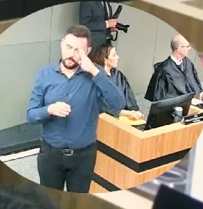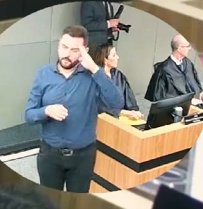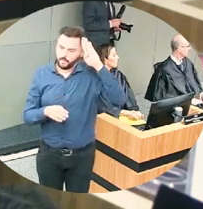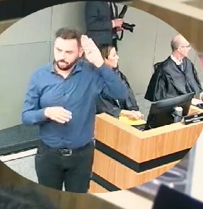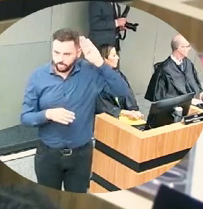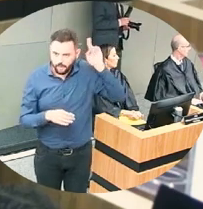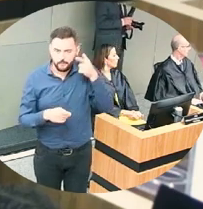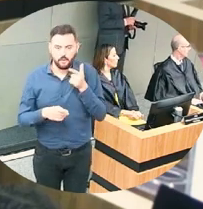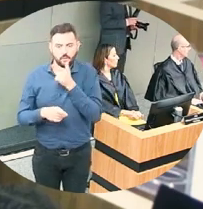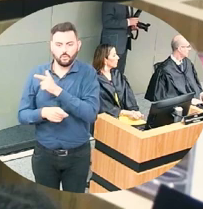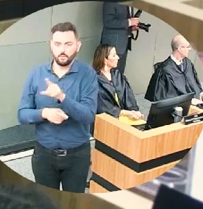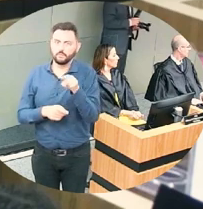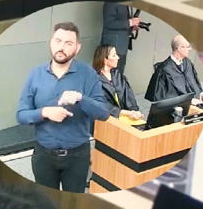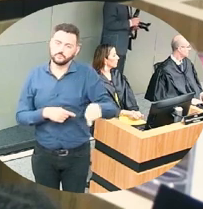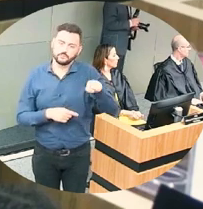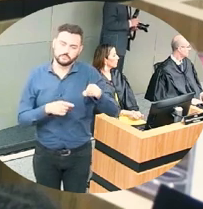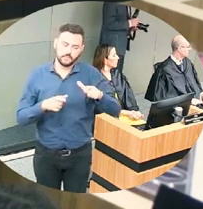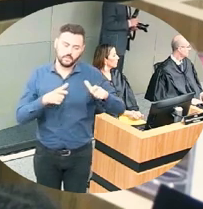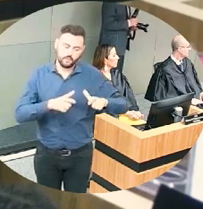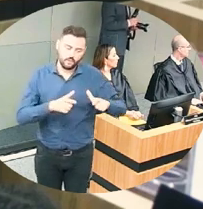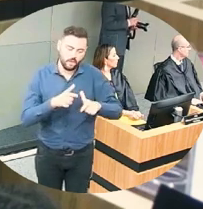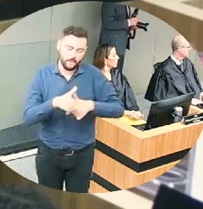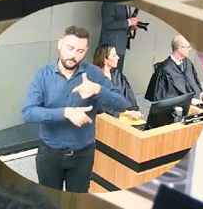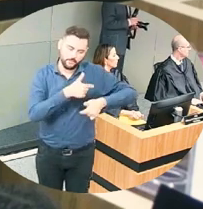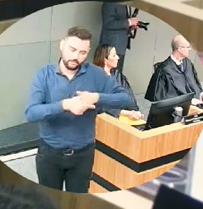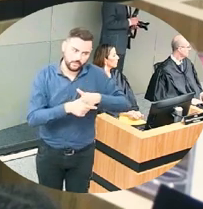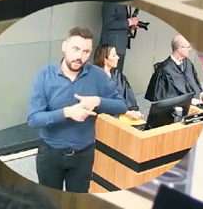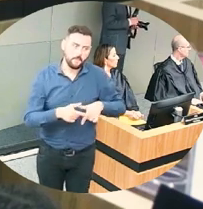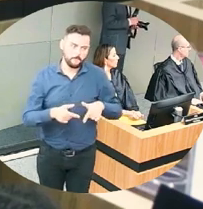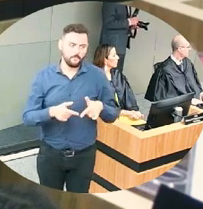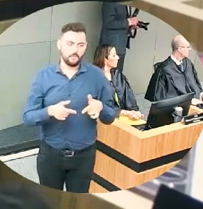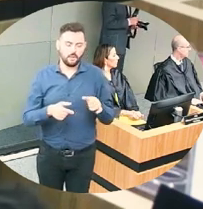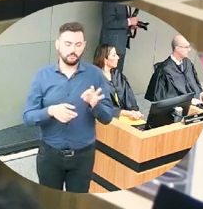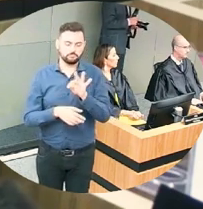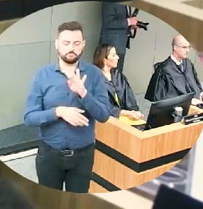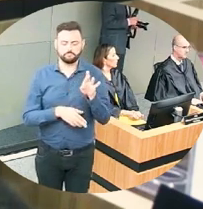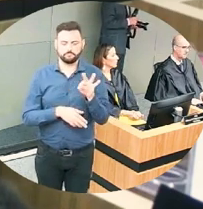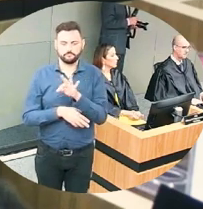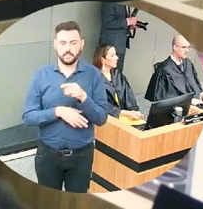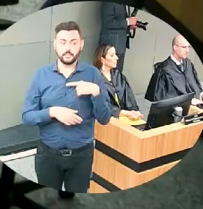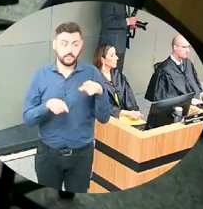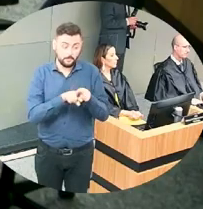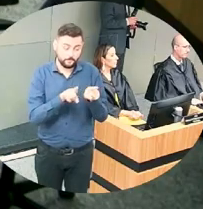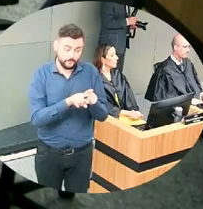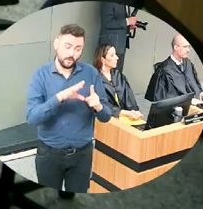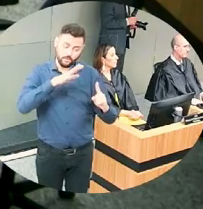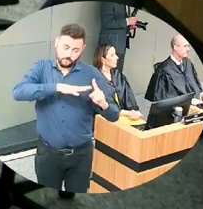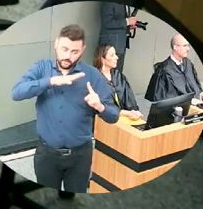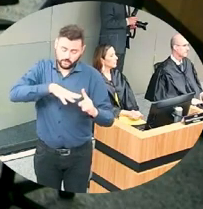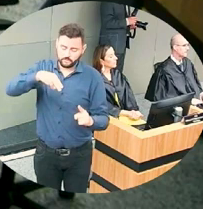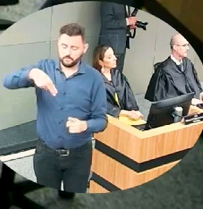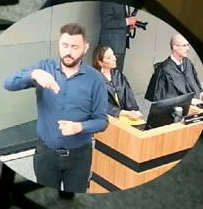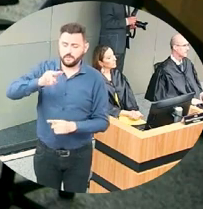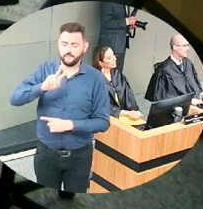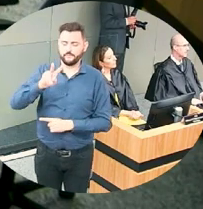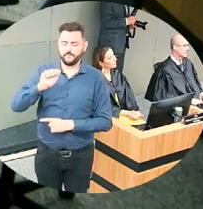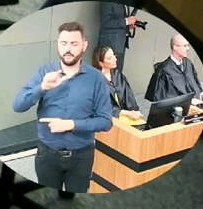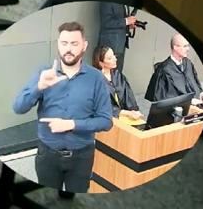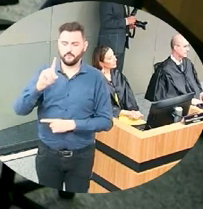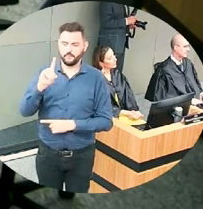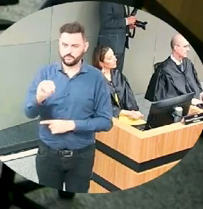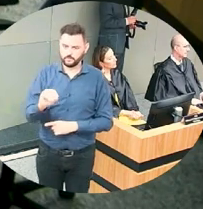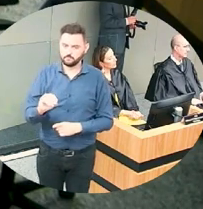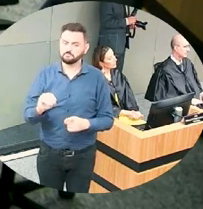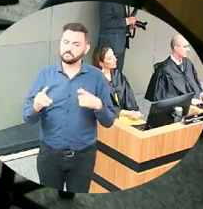caros para o jurisdicionado trabalhista corregedor Nivaldo também aqui a minha homenagem a ele conseguiu